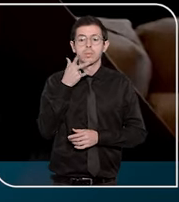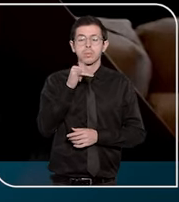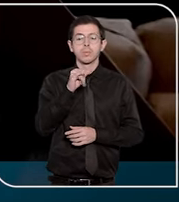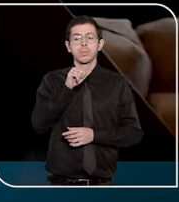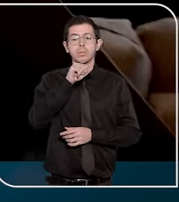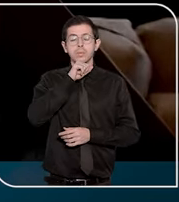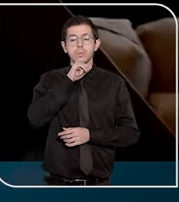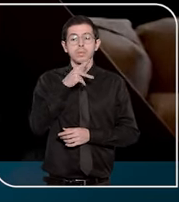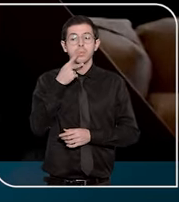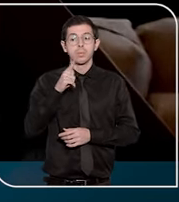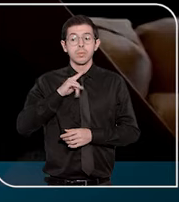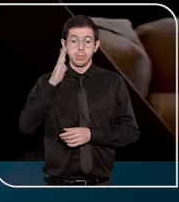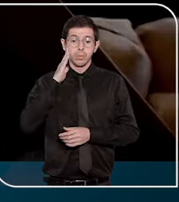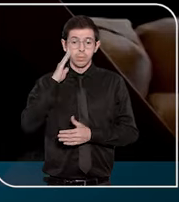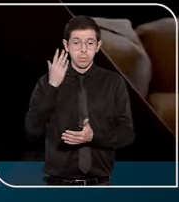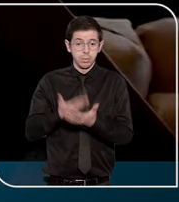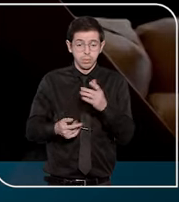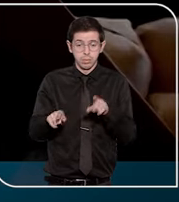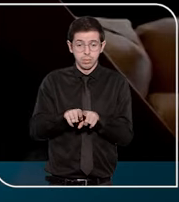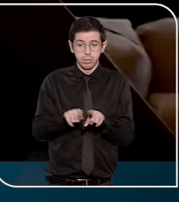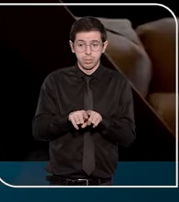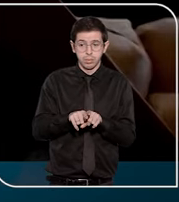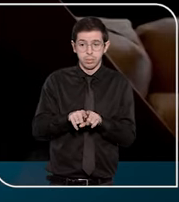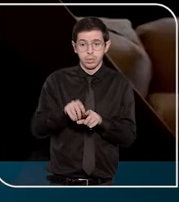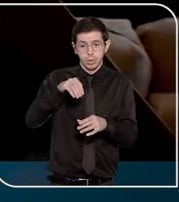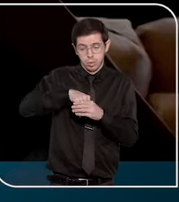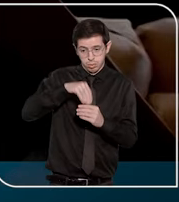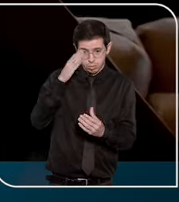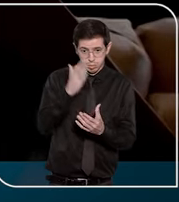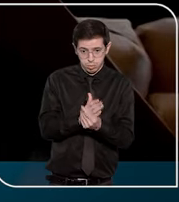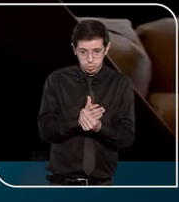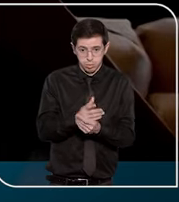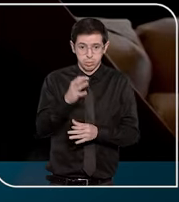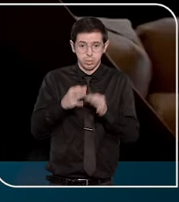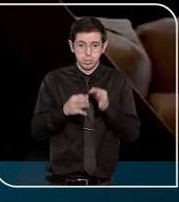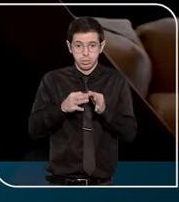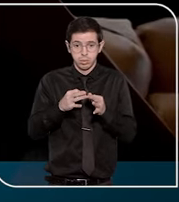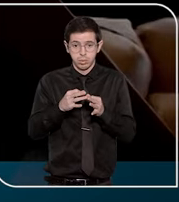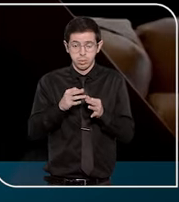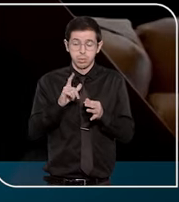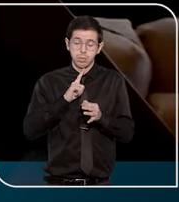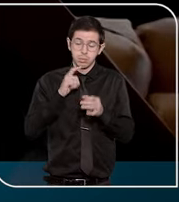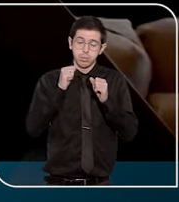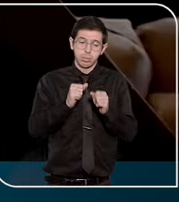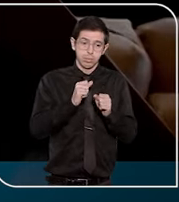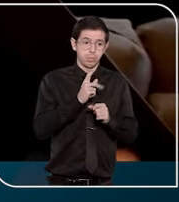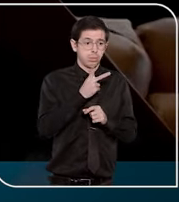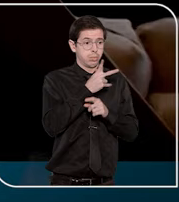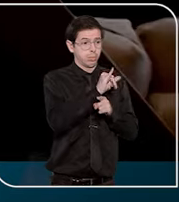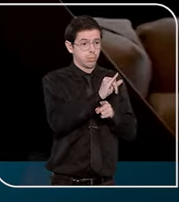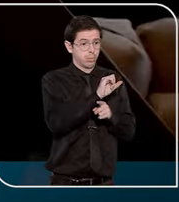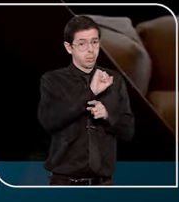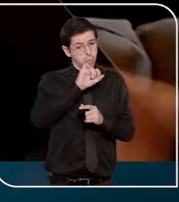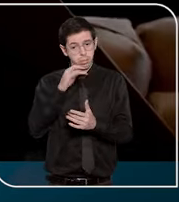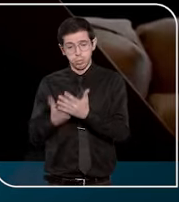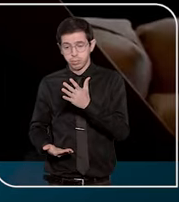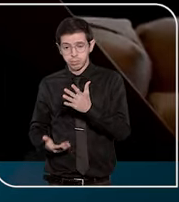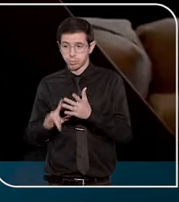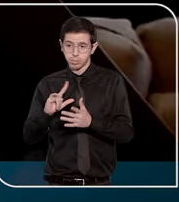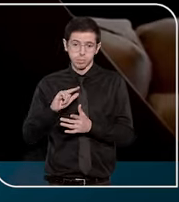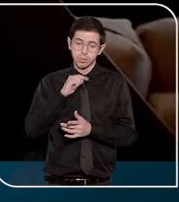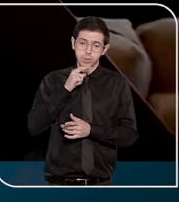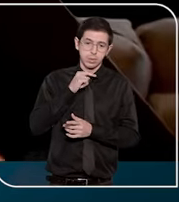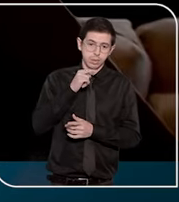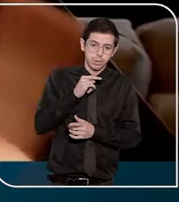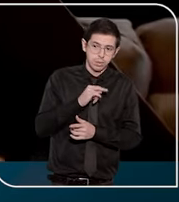saber perder também. No processo judicial, a gente vai ganhar, a gente vai perder. Não adianta porque ficou insatisfeito ou porque se sentiu ofendido. Ou,